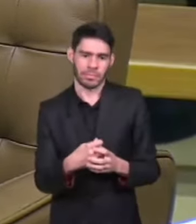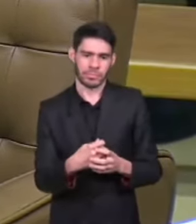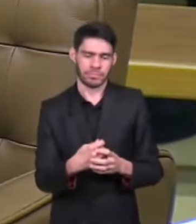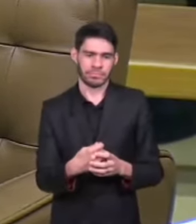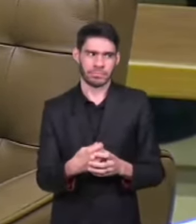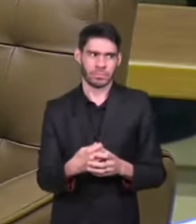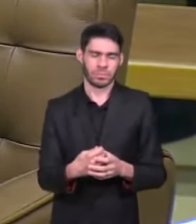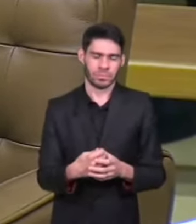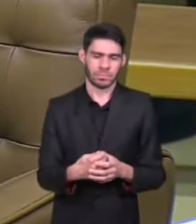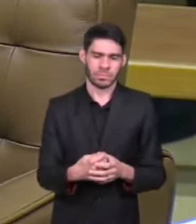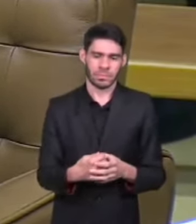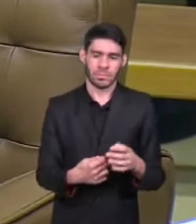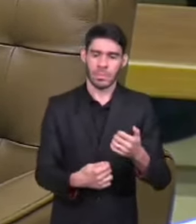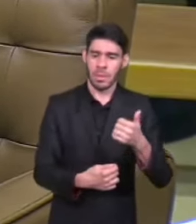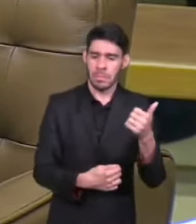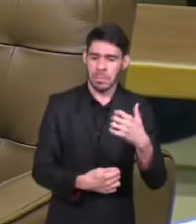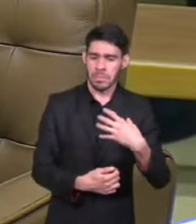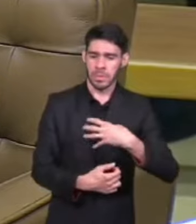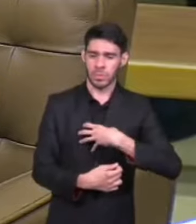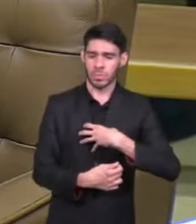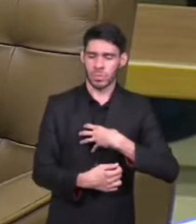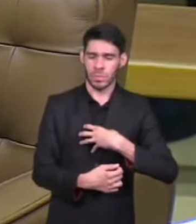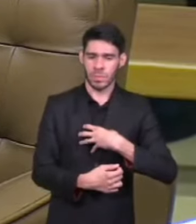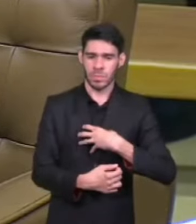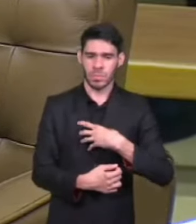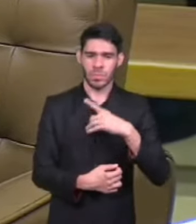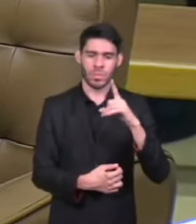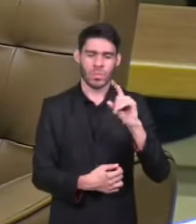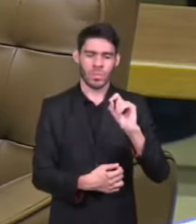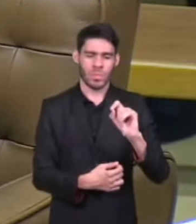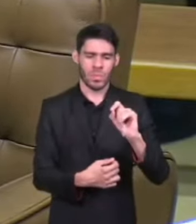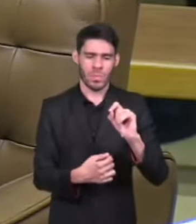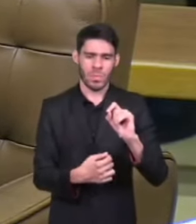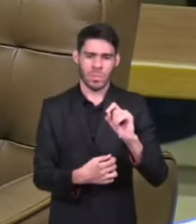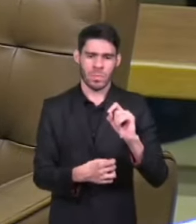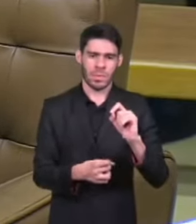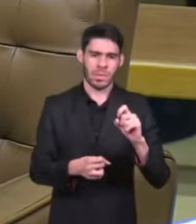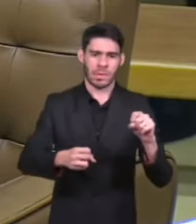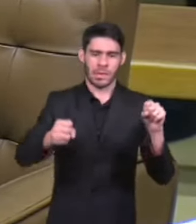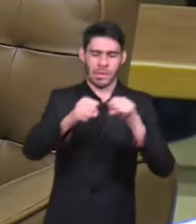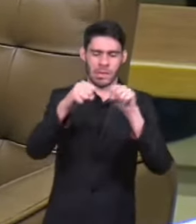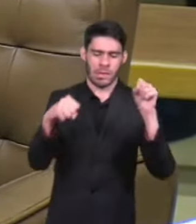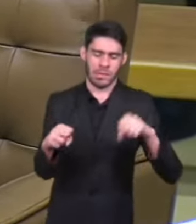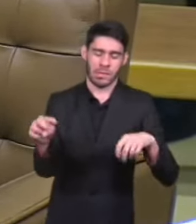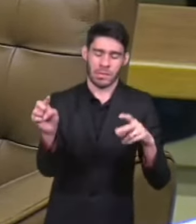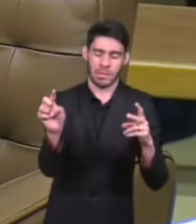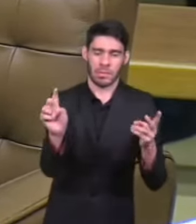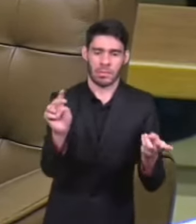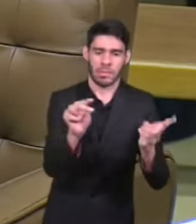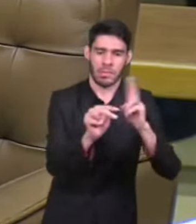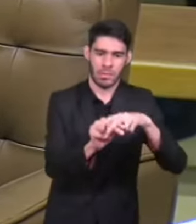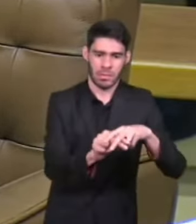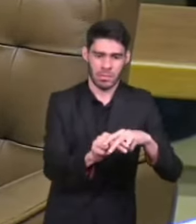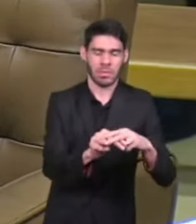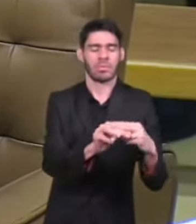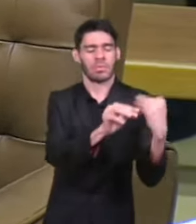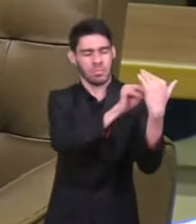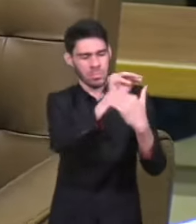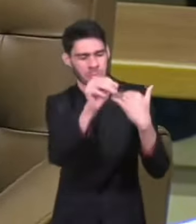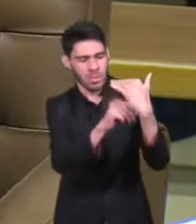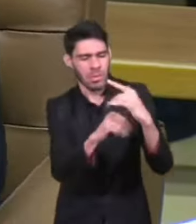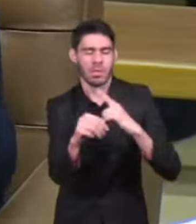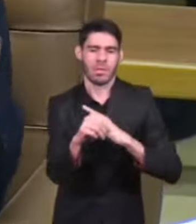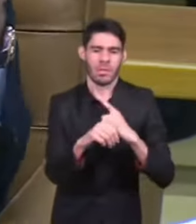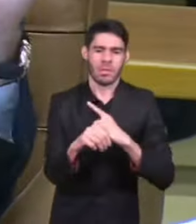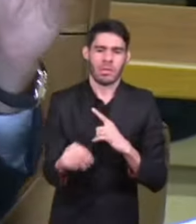primeiro caso paradigmático, que é o caso do sistema prisional, claro, fizemos avanços. A questão